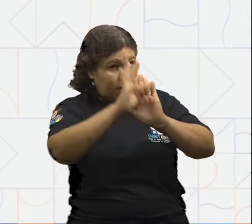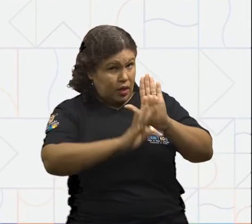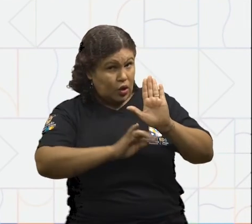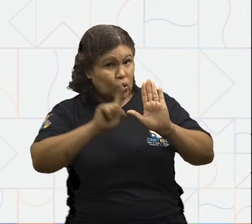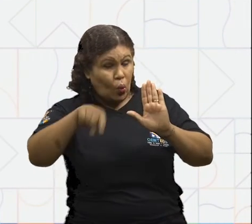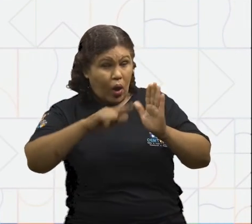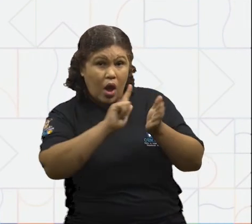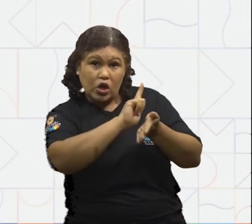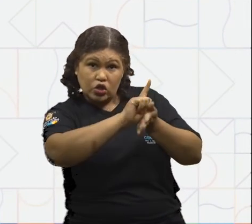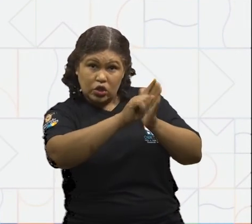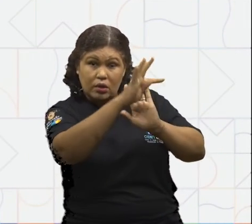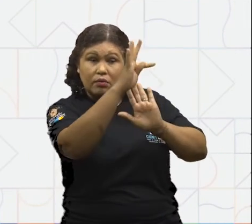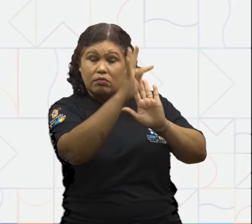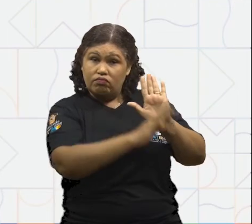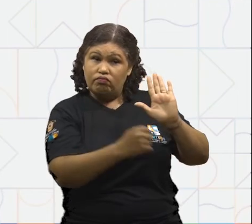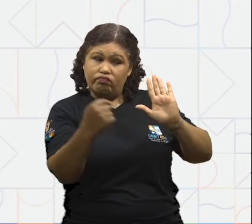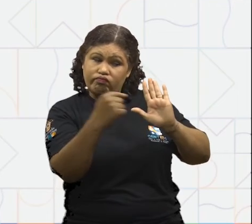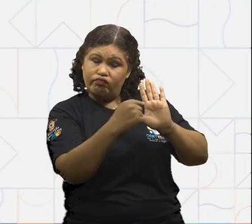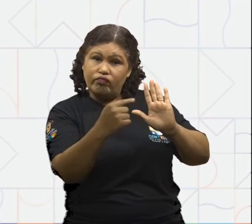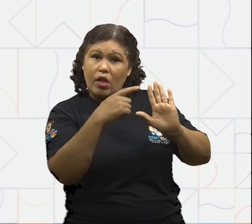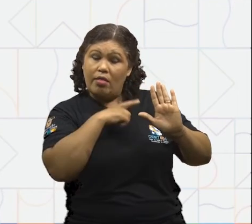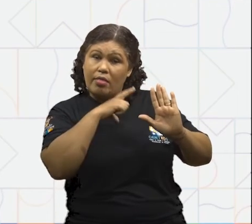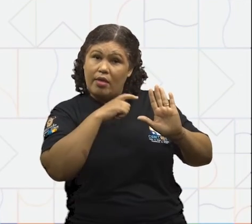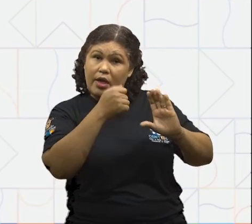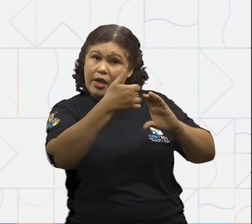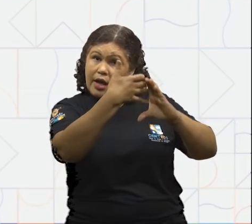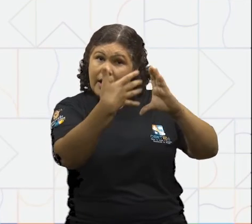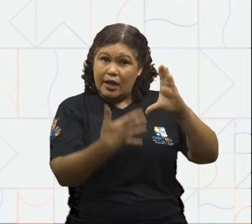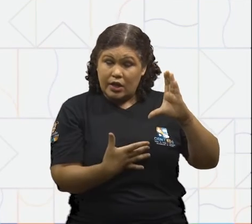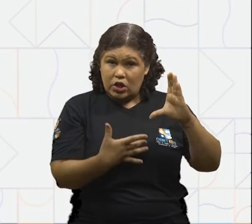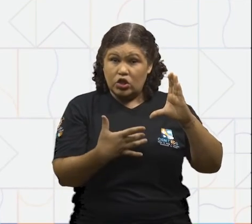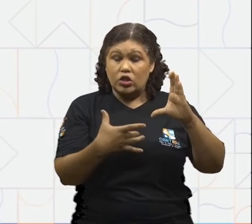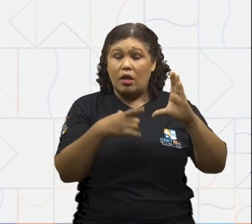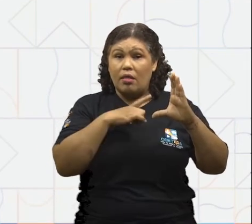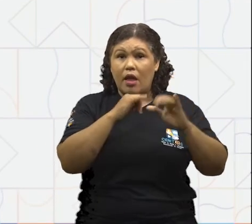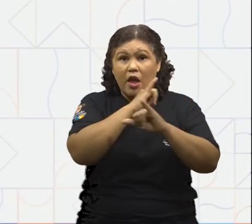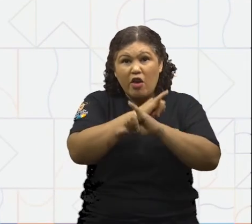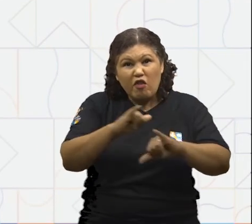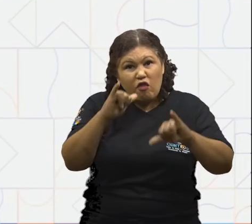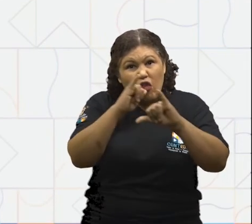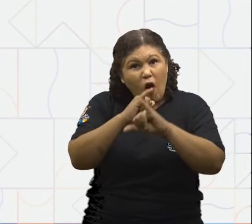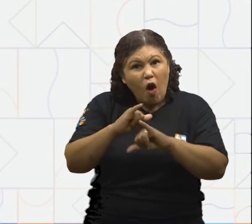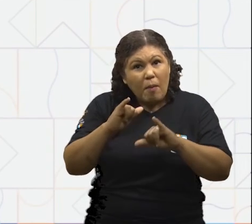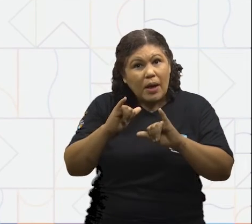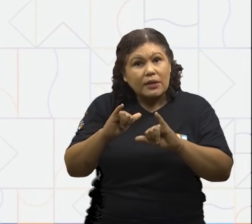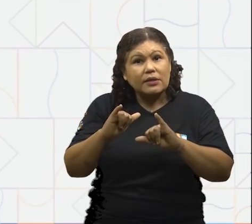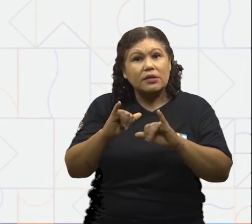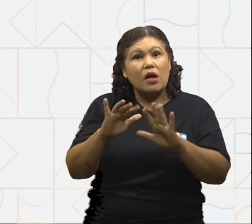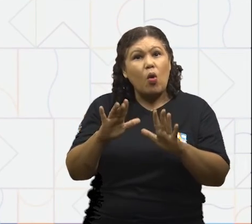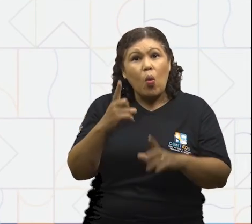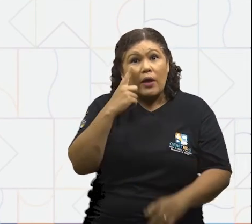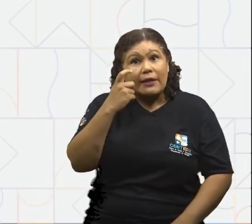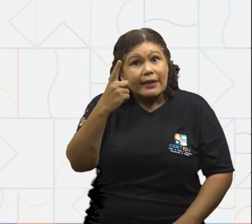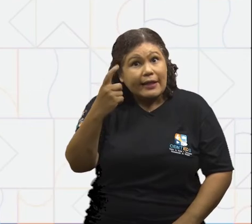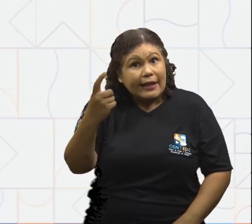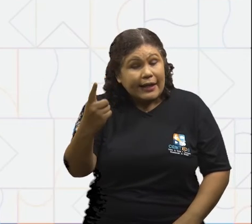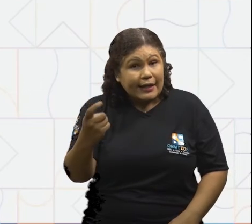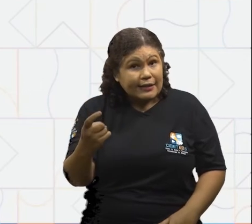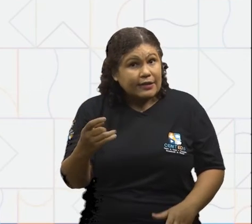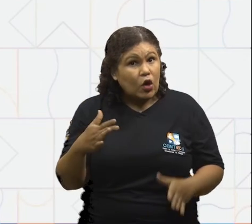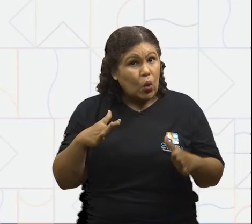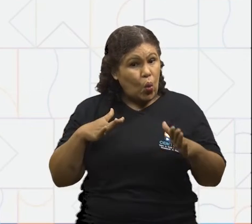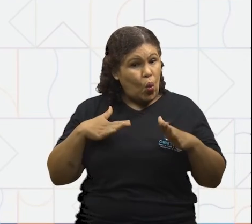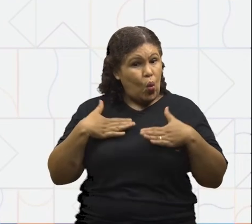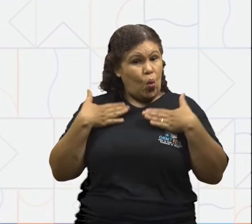Curiosidades é um gênero que se caracteriza por trazer uma informação inesperada, incomum